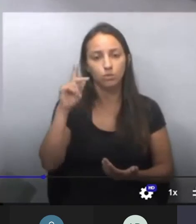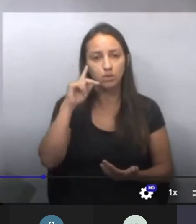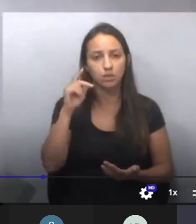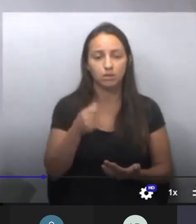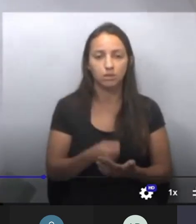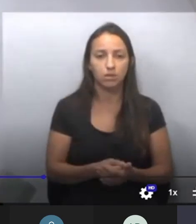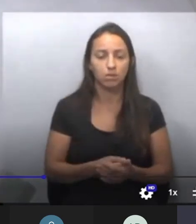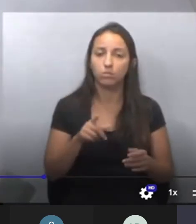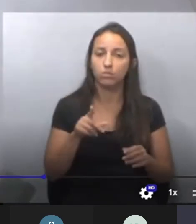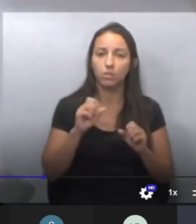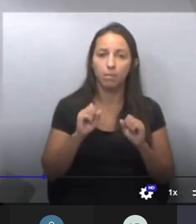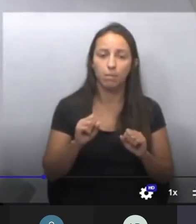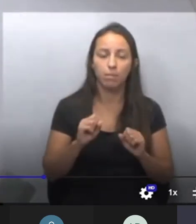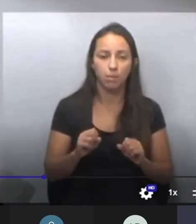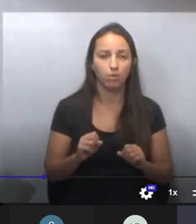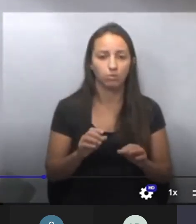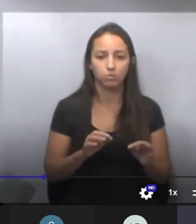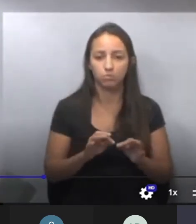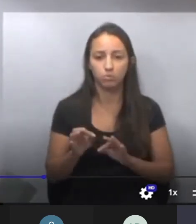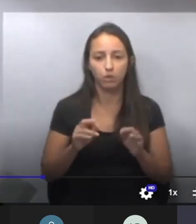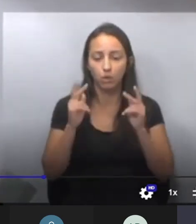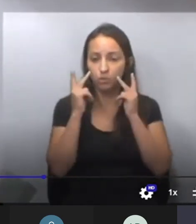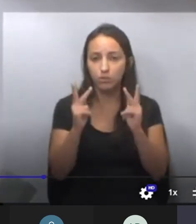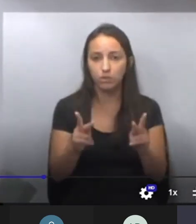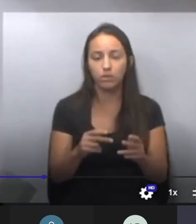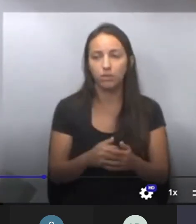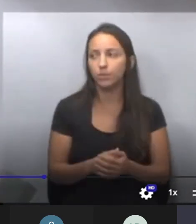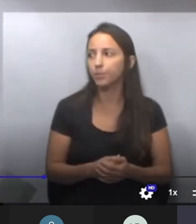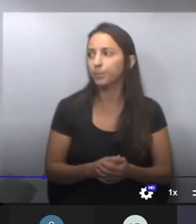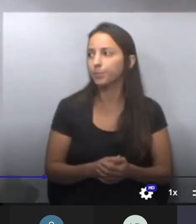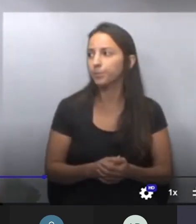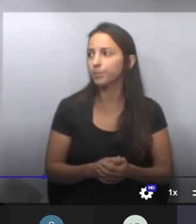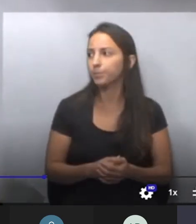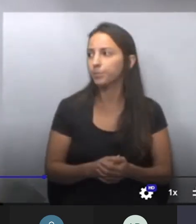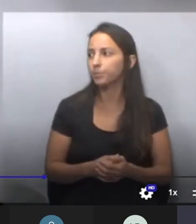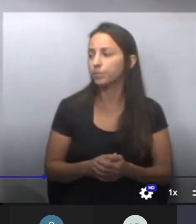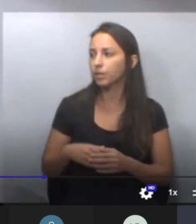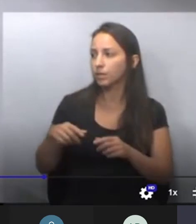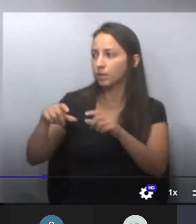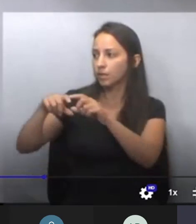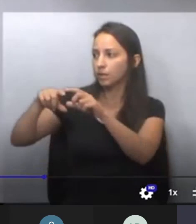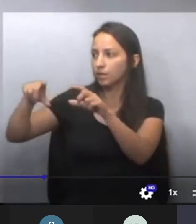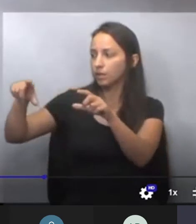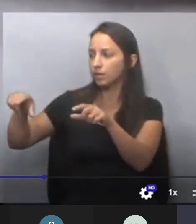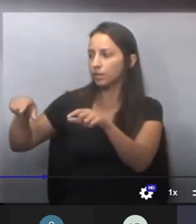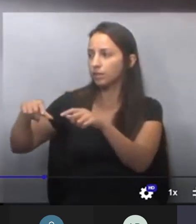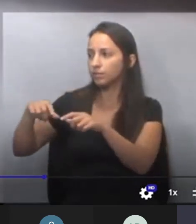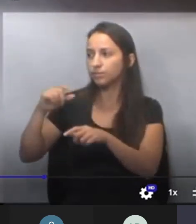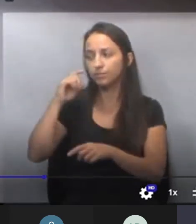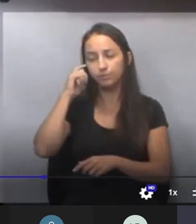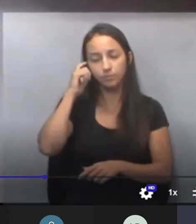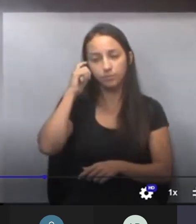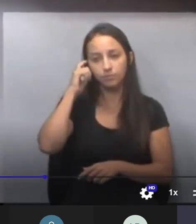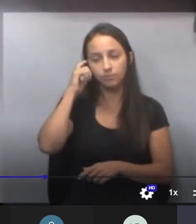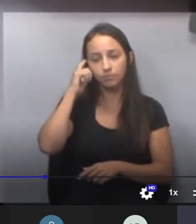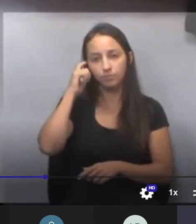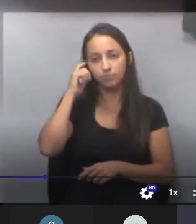projetuais, você pode fazer o que quiser, certo? Então, reserve uma porção para o refeitório.